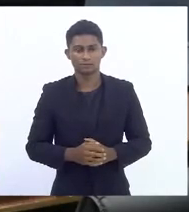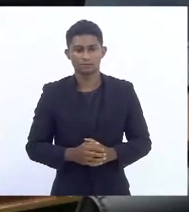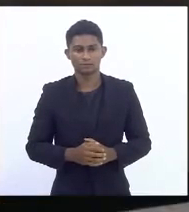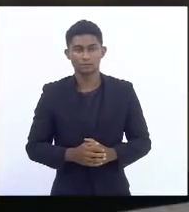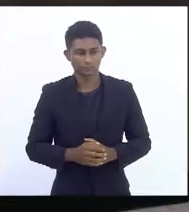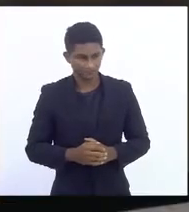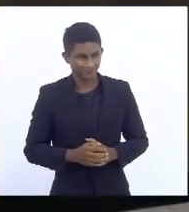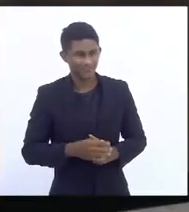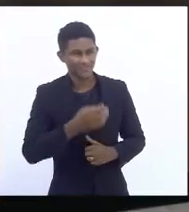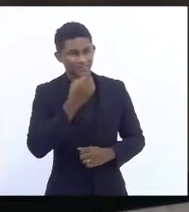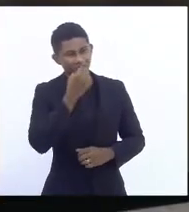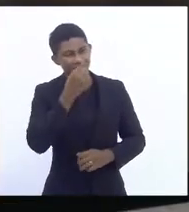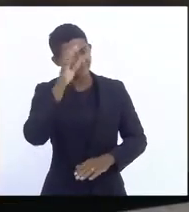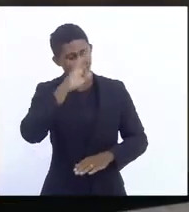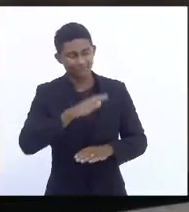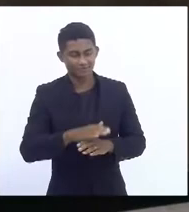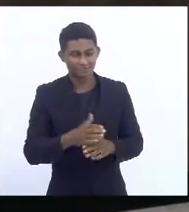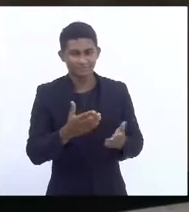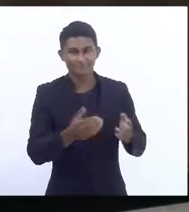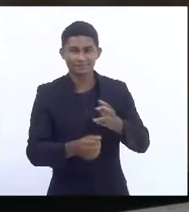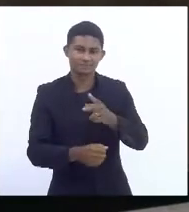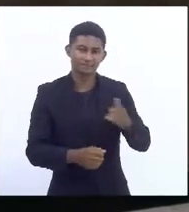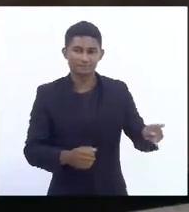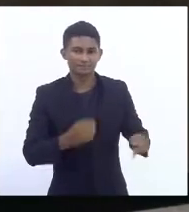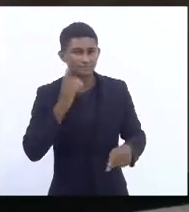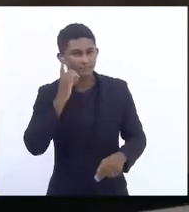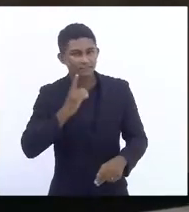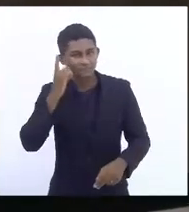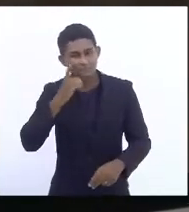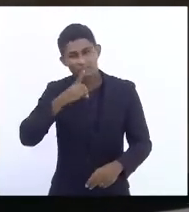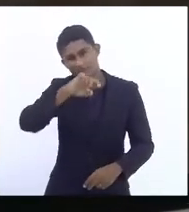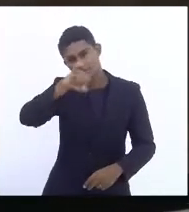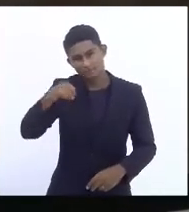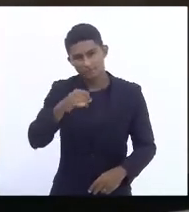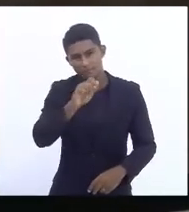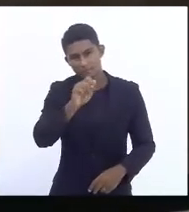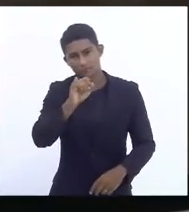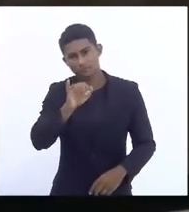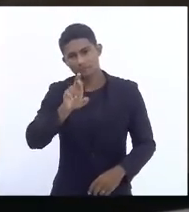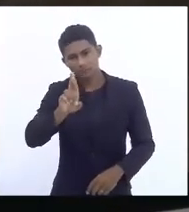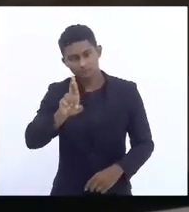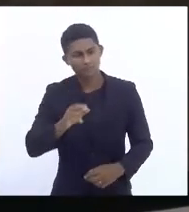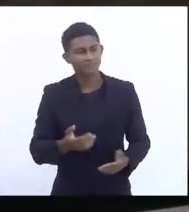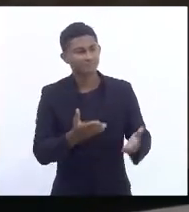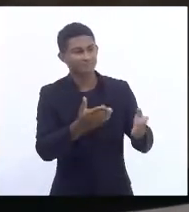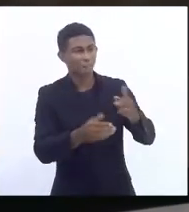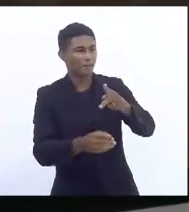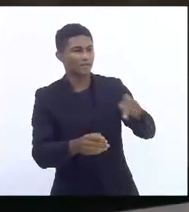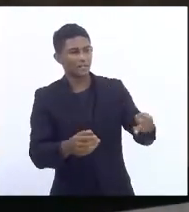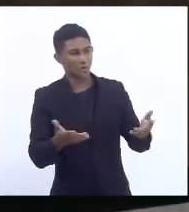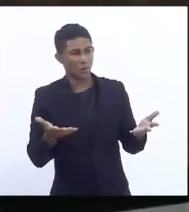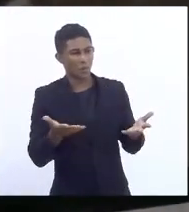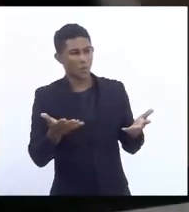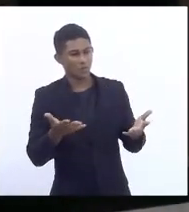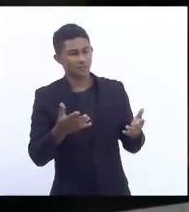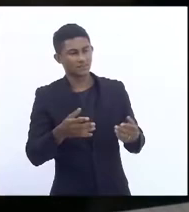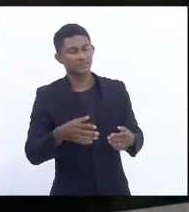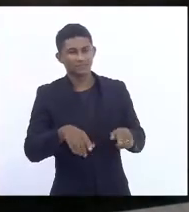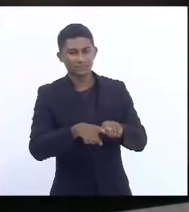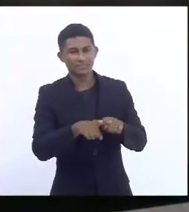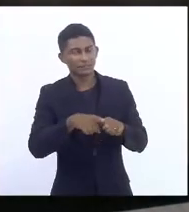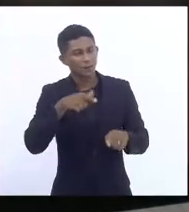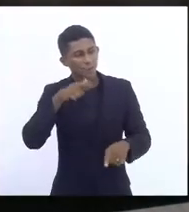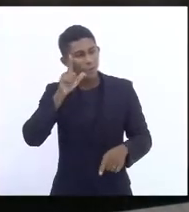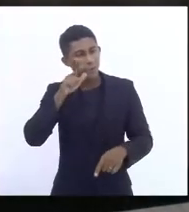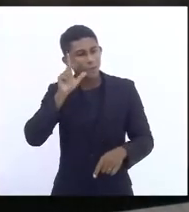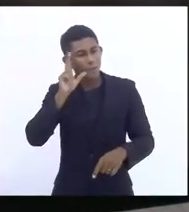Boa tarde, senhor presidente, deputado Jair Bittencourt. Está aqui presidindo nossos trabalhos esses dias, junto